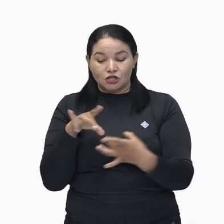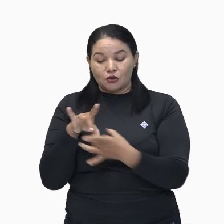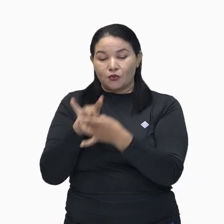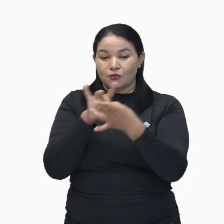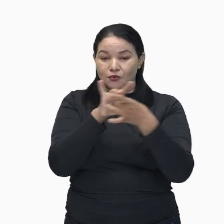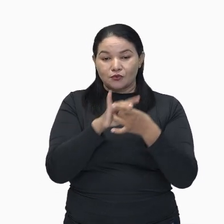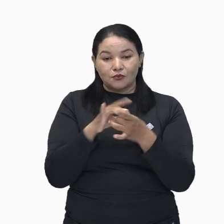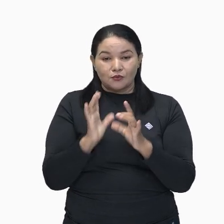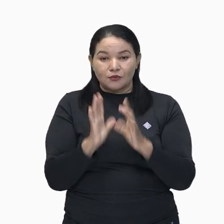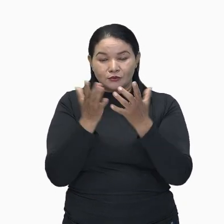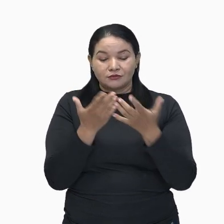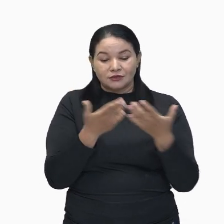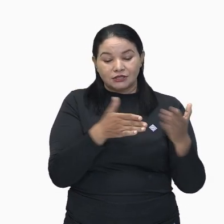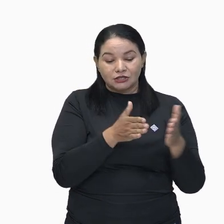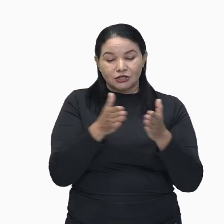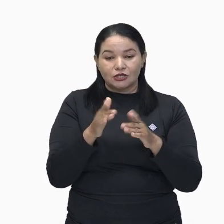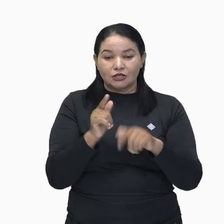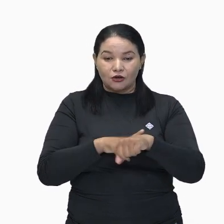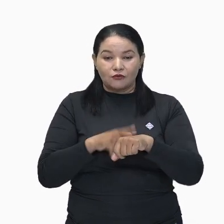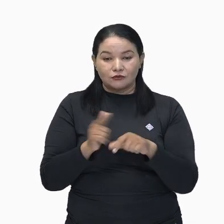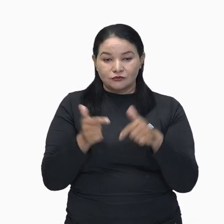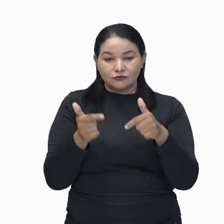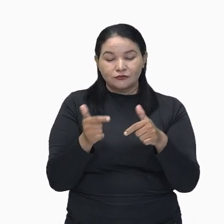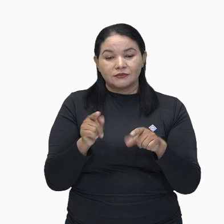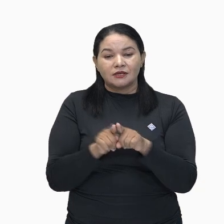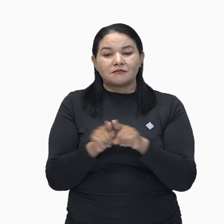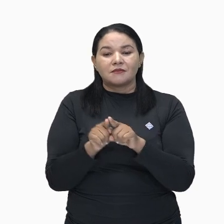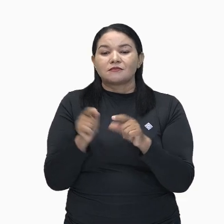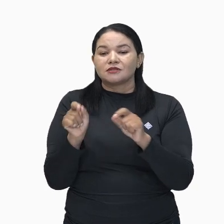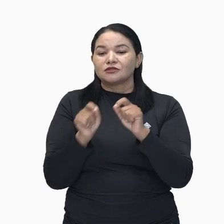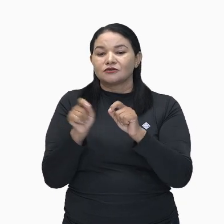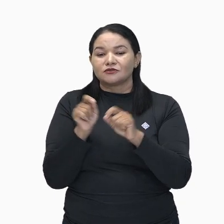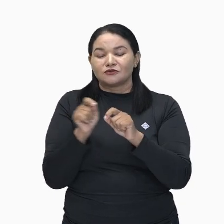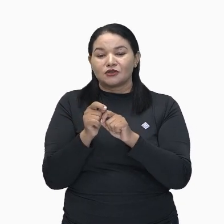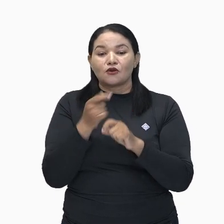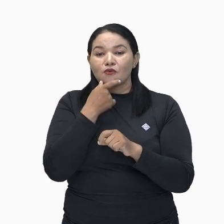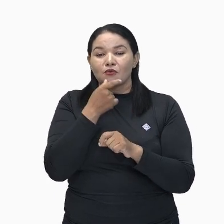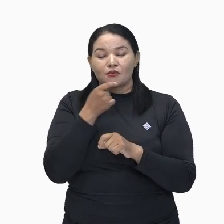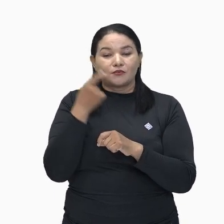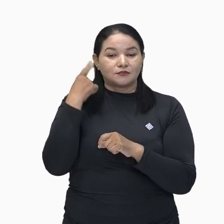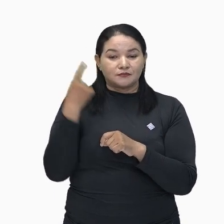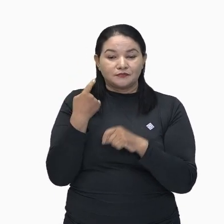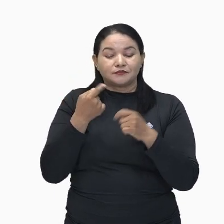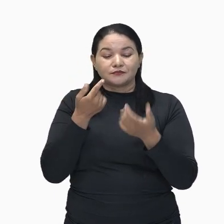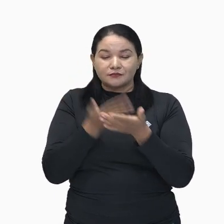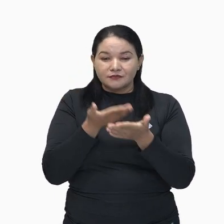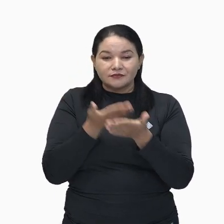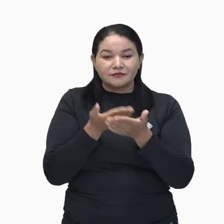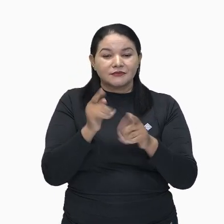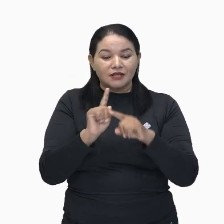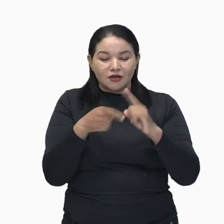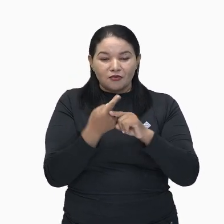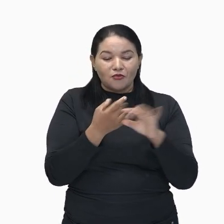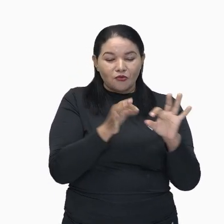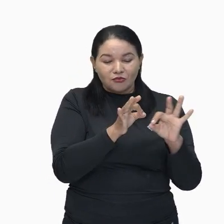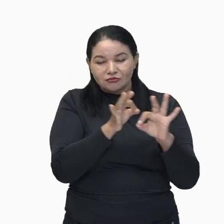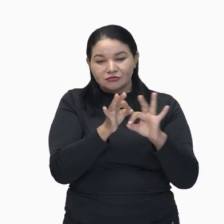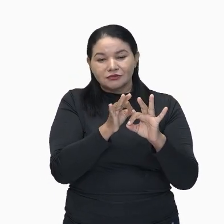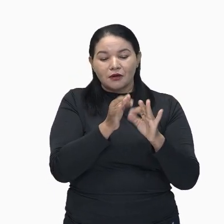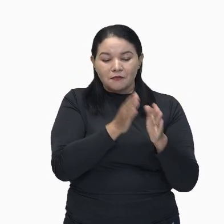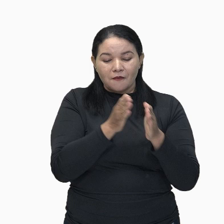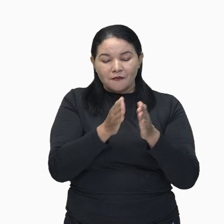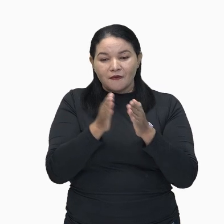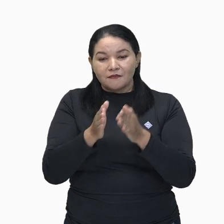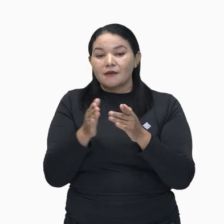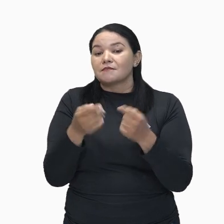que acontece na cena. O sonoplasta ele deve estudar o texto e depois acompanhá-lo passo a passo. Por